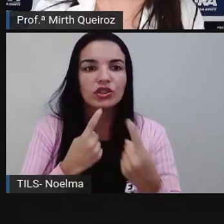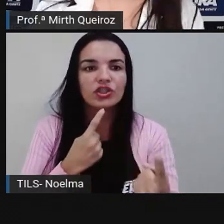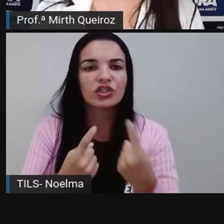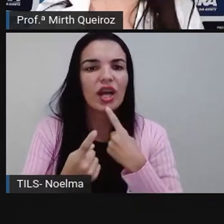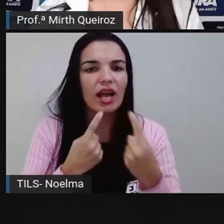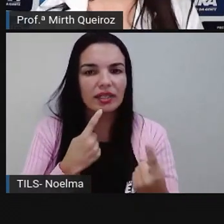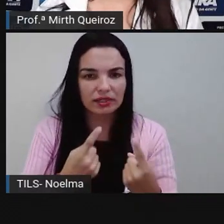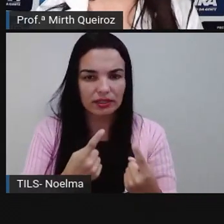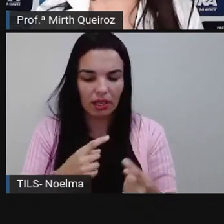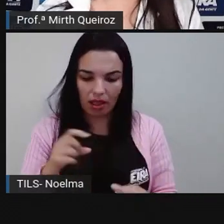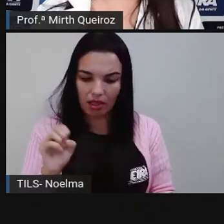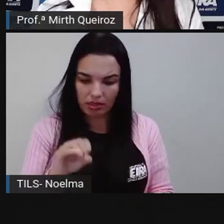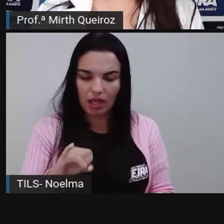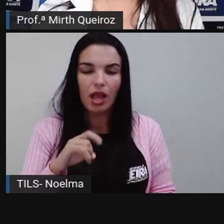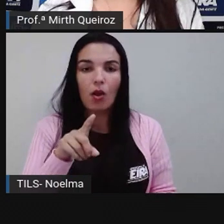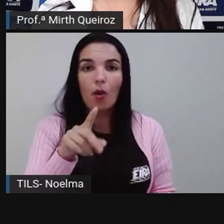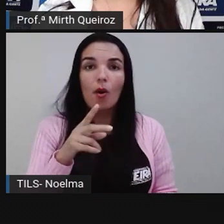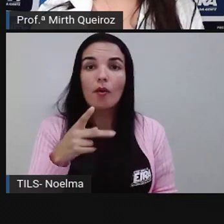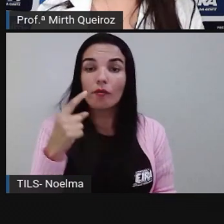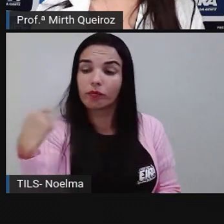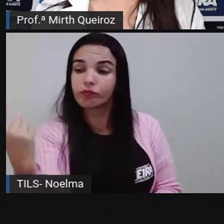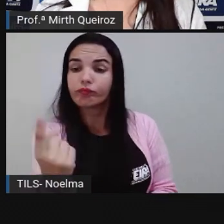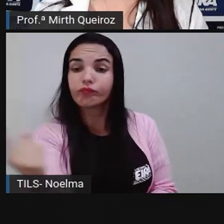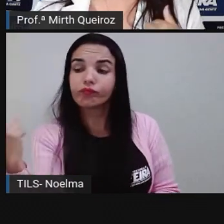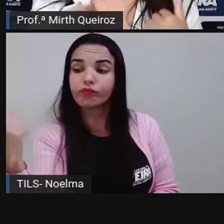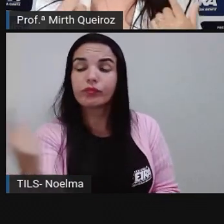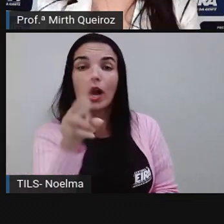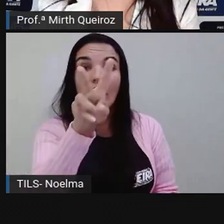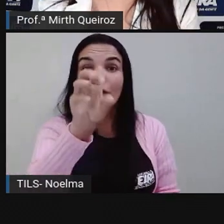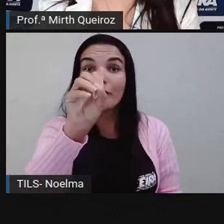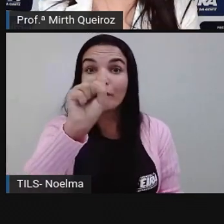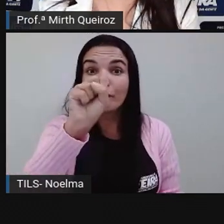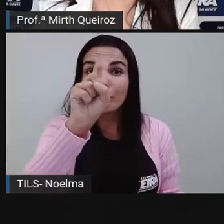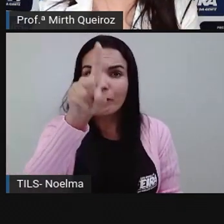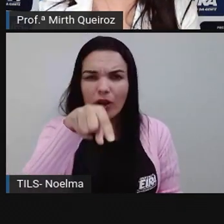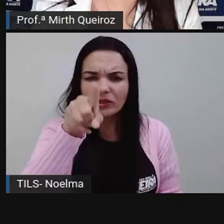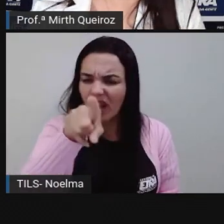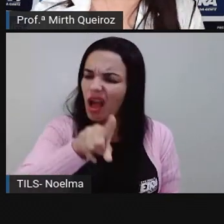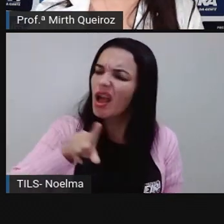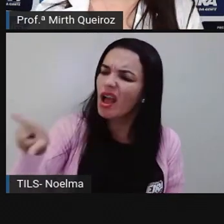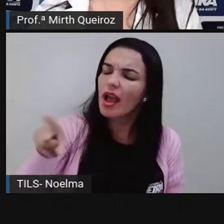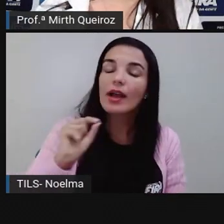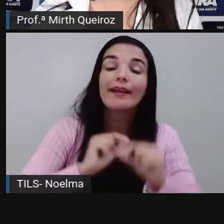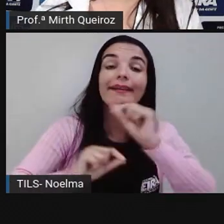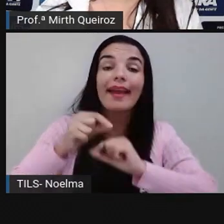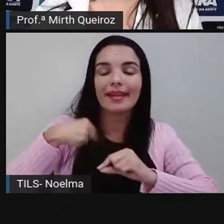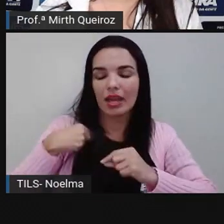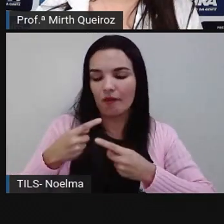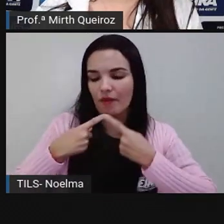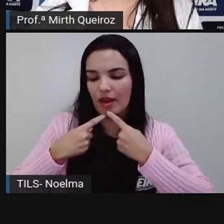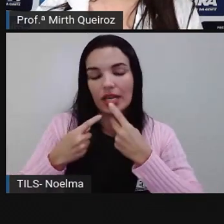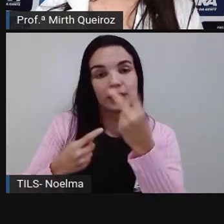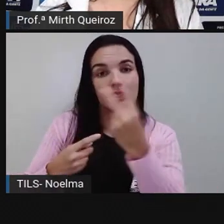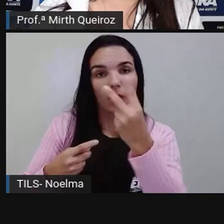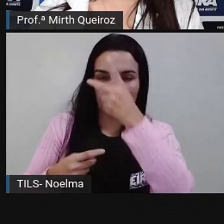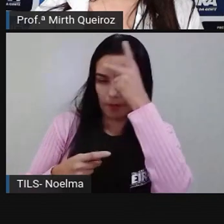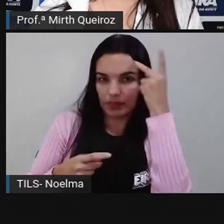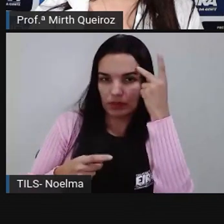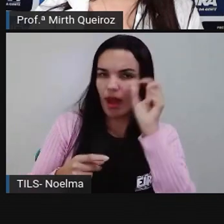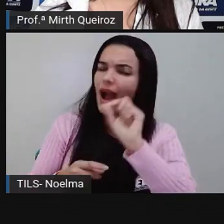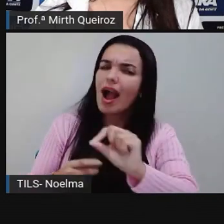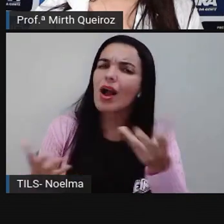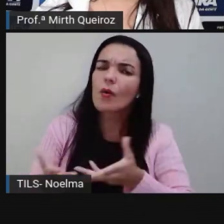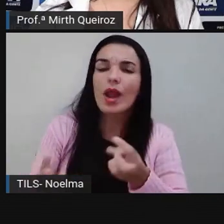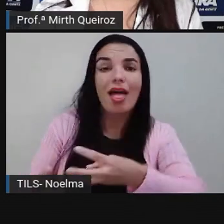vós cantastes na quinta-feira, é com quem eu estou falando, neste caso, a segunda pessoa. E